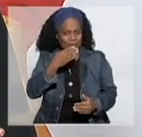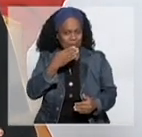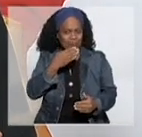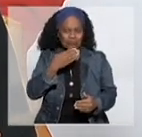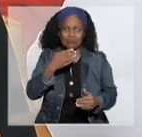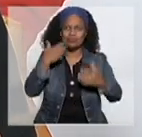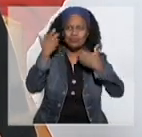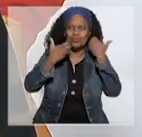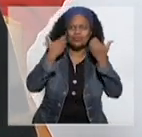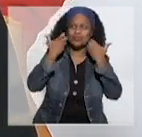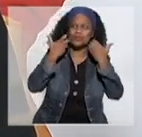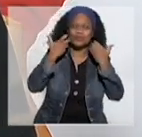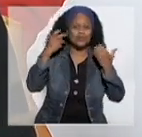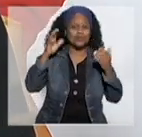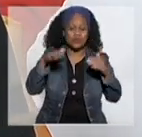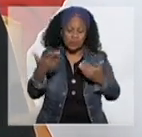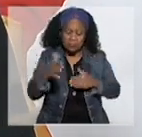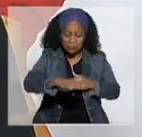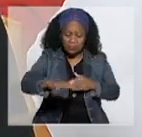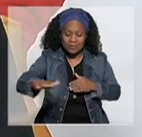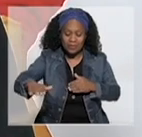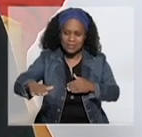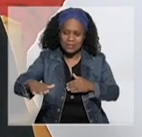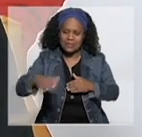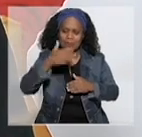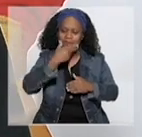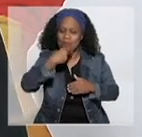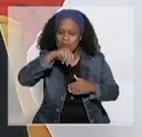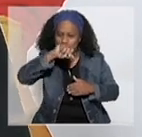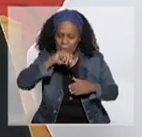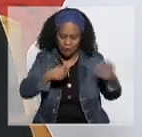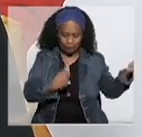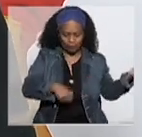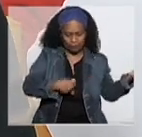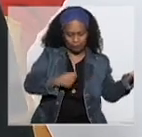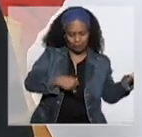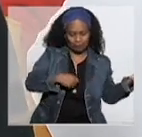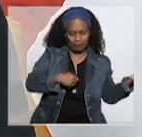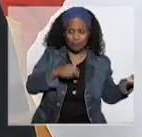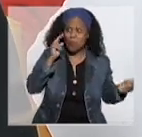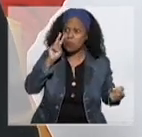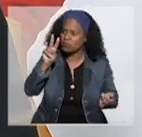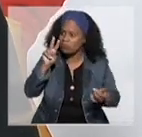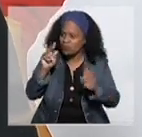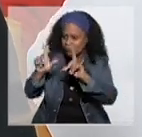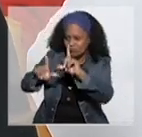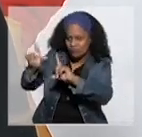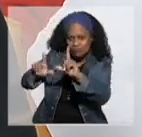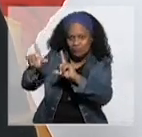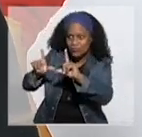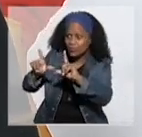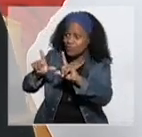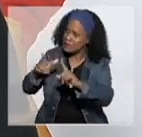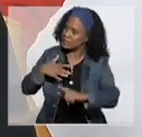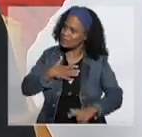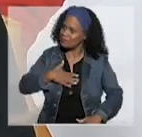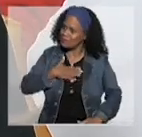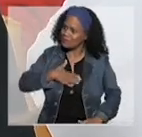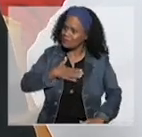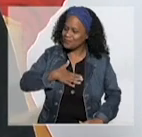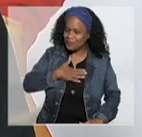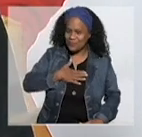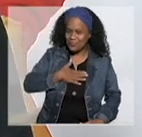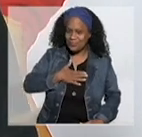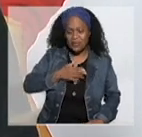toca uma música que, tipo, ouviu quando era mais jovem, o pai tocando, ouviu no desenho preferido e elas se encantam pelo